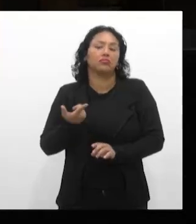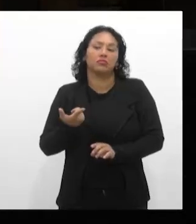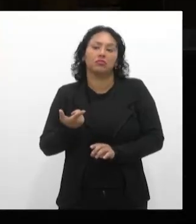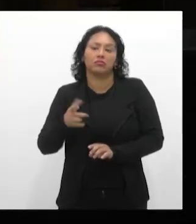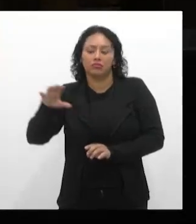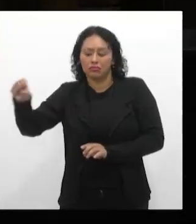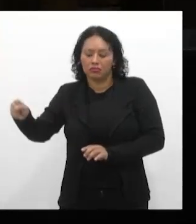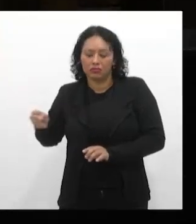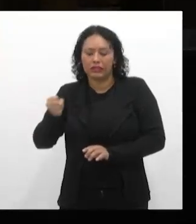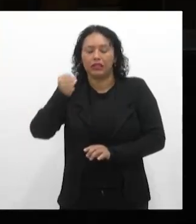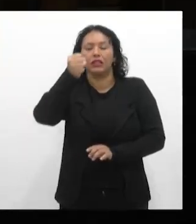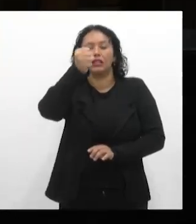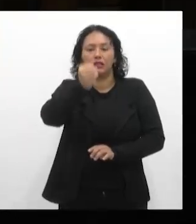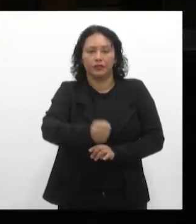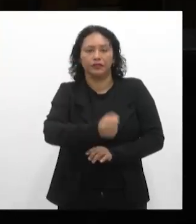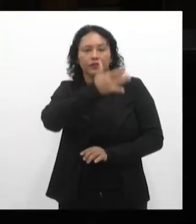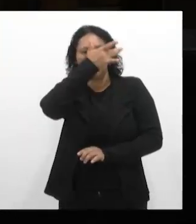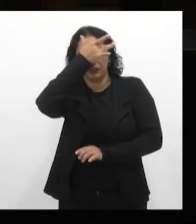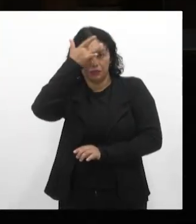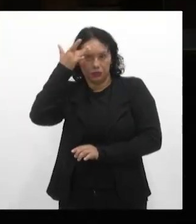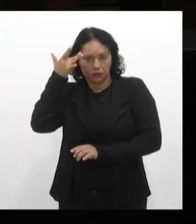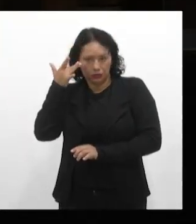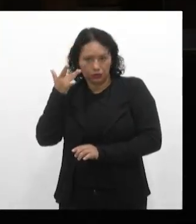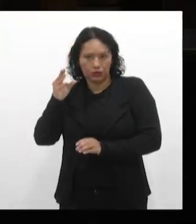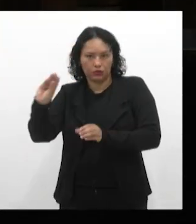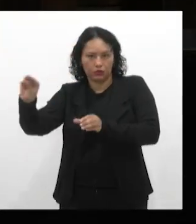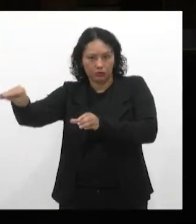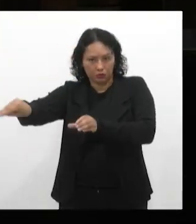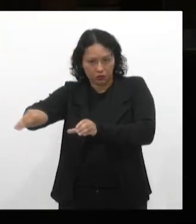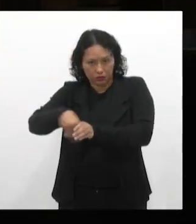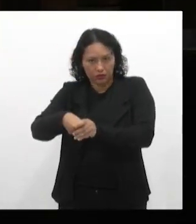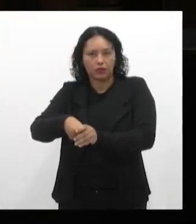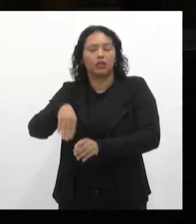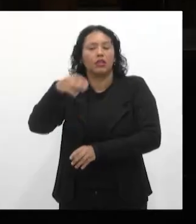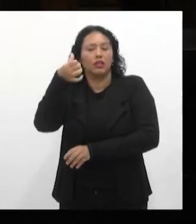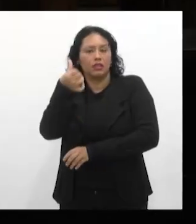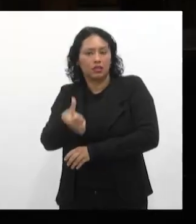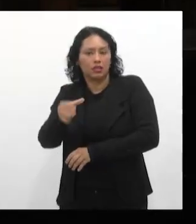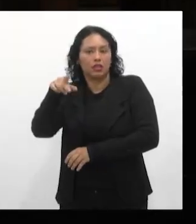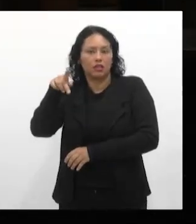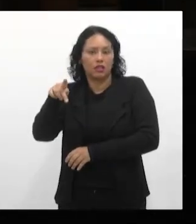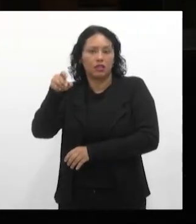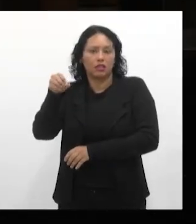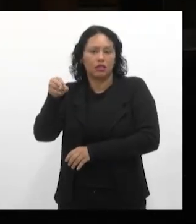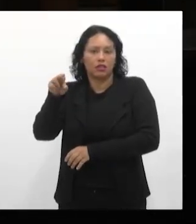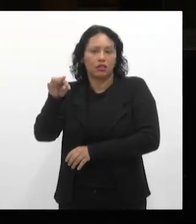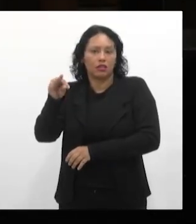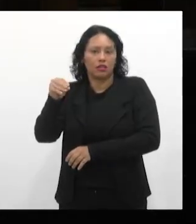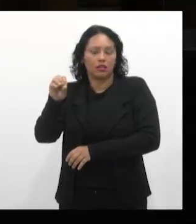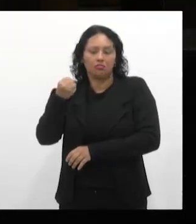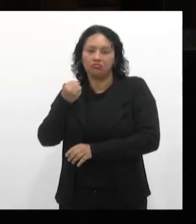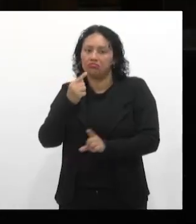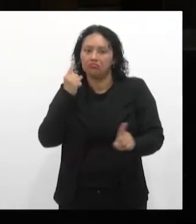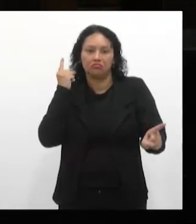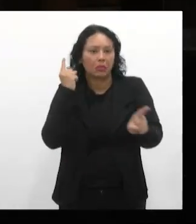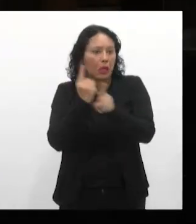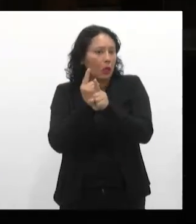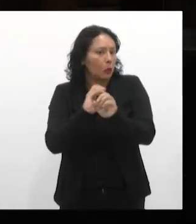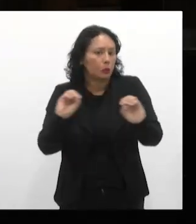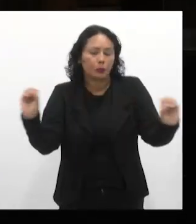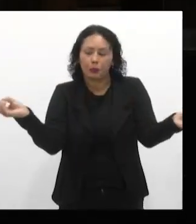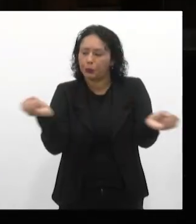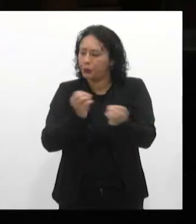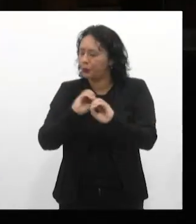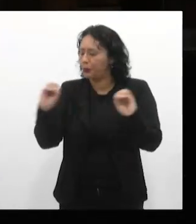para compor a Sesportos. Naquele momento, né, também não encontrei, e com certeza até